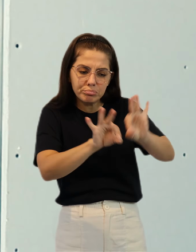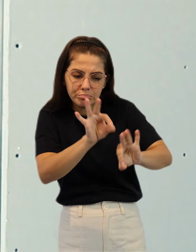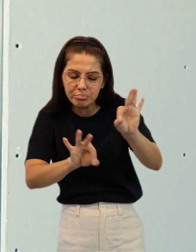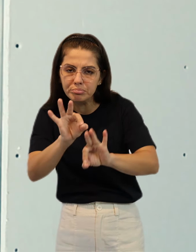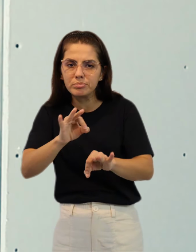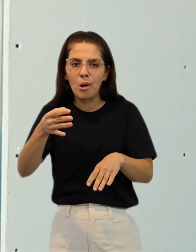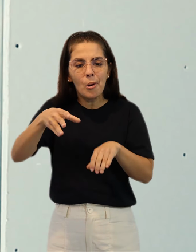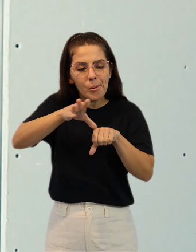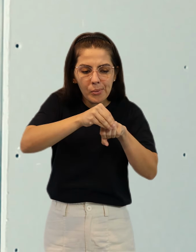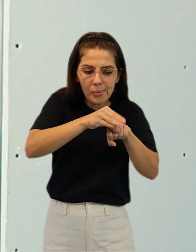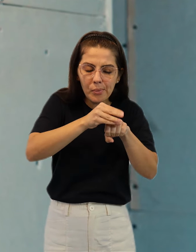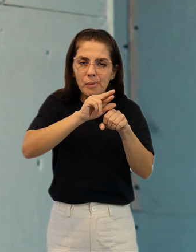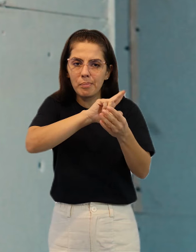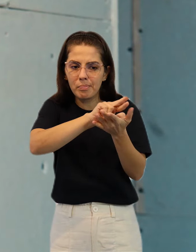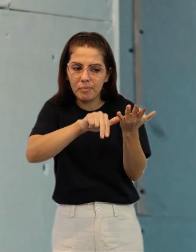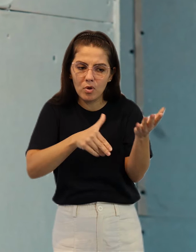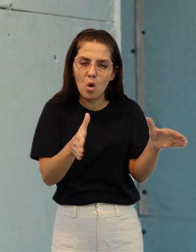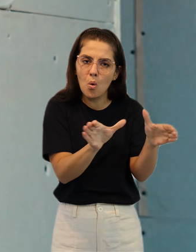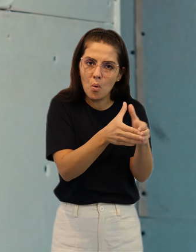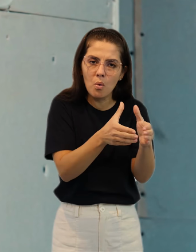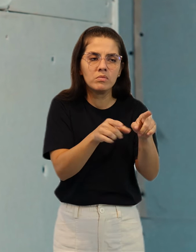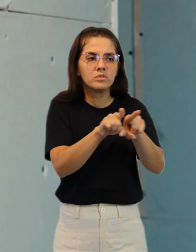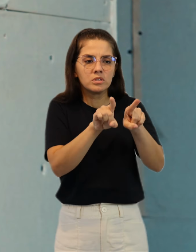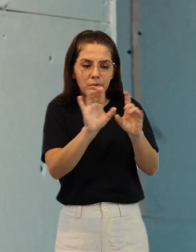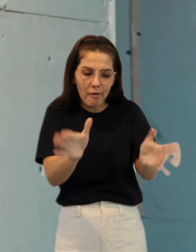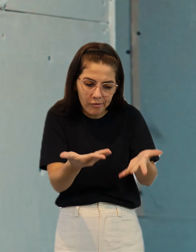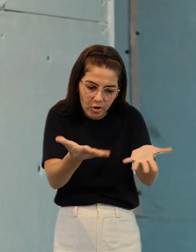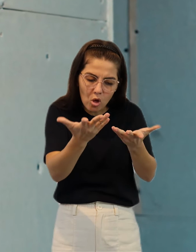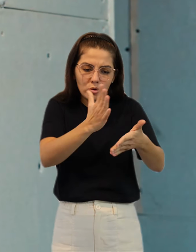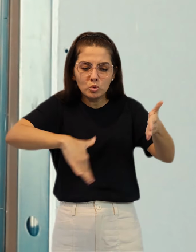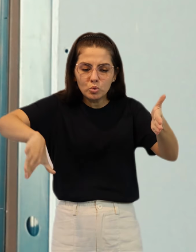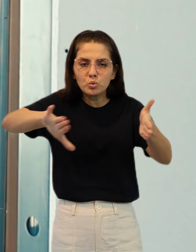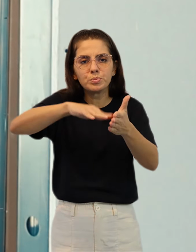muito conhecimento coletivo, promovendo a autonomia dos nossos